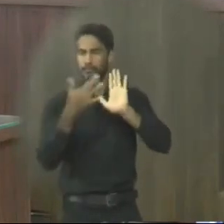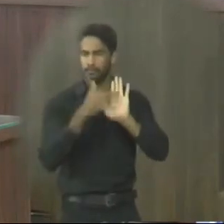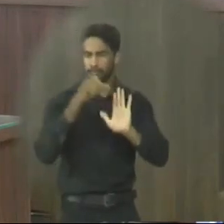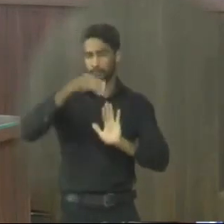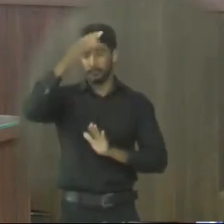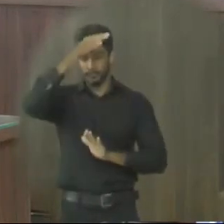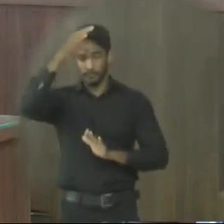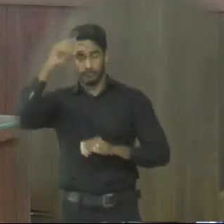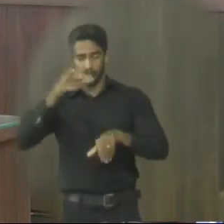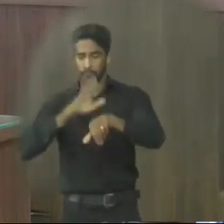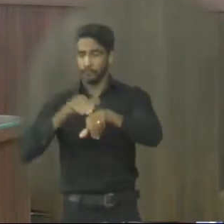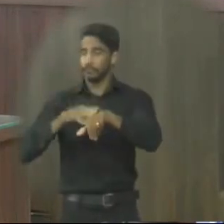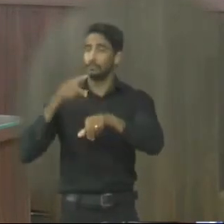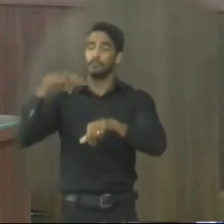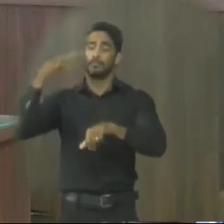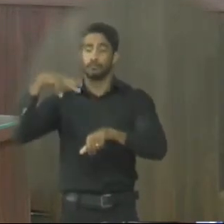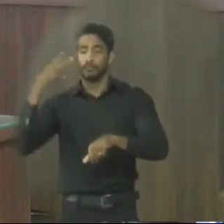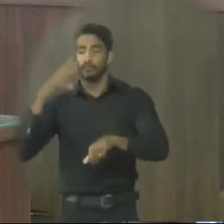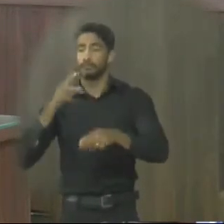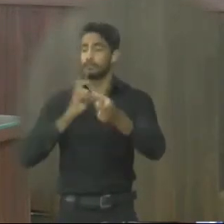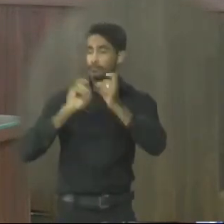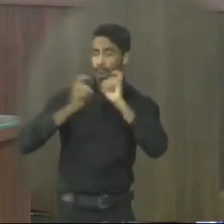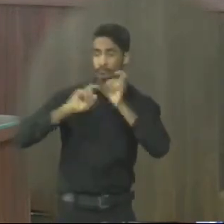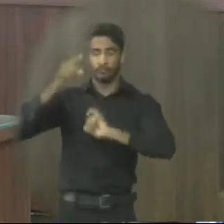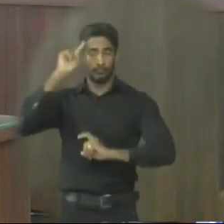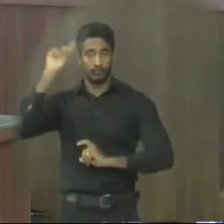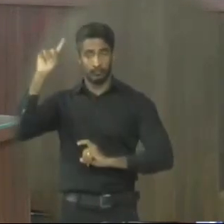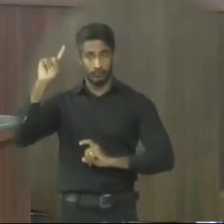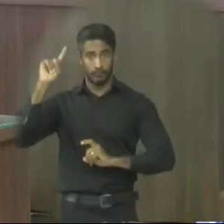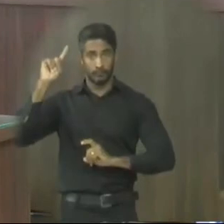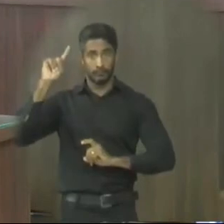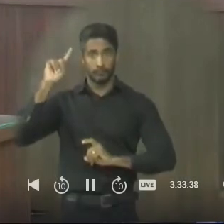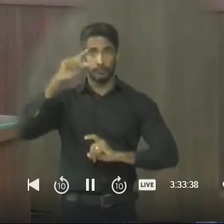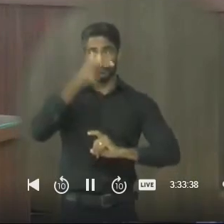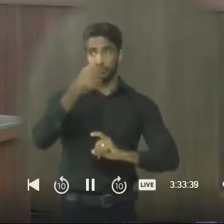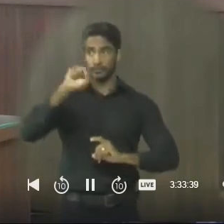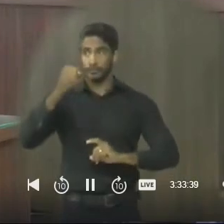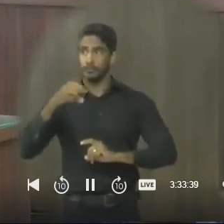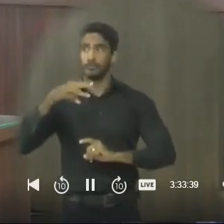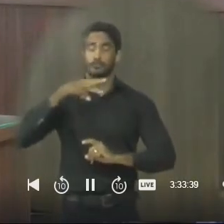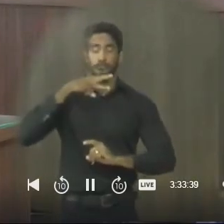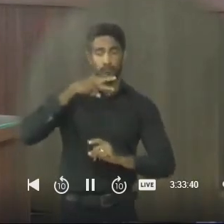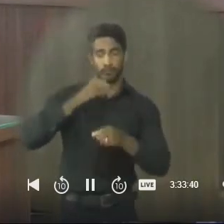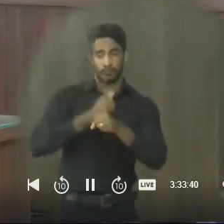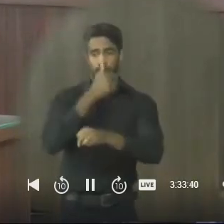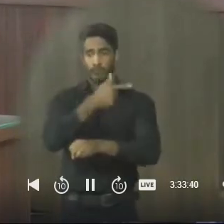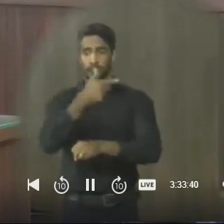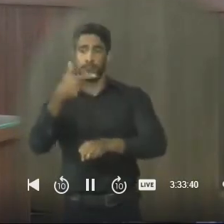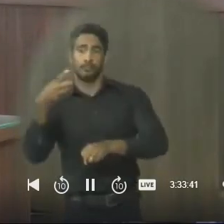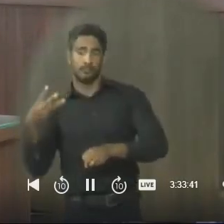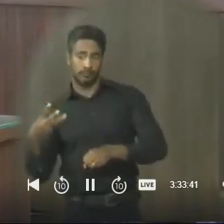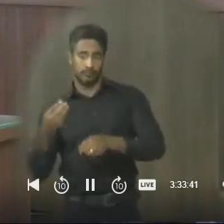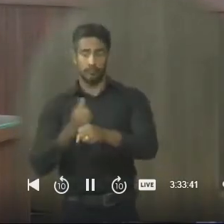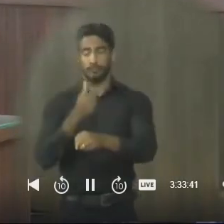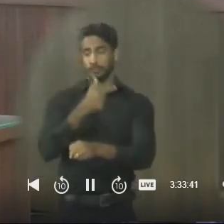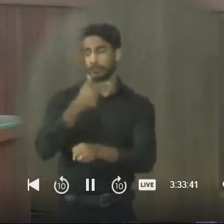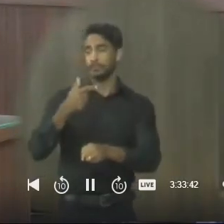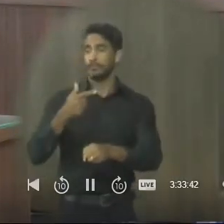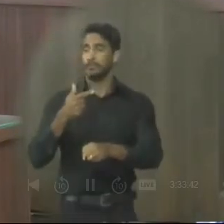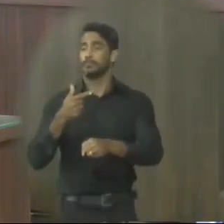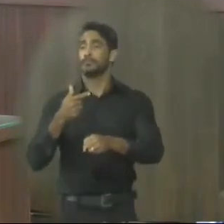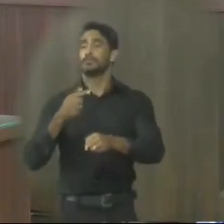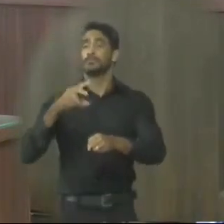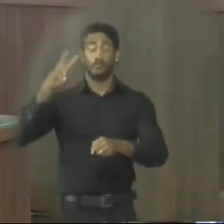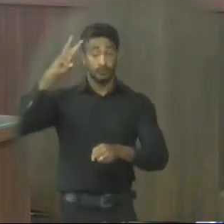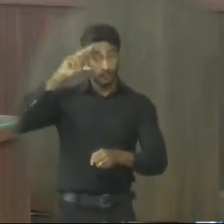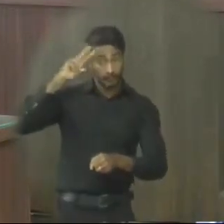dessa casa, convoco os vereadores e vereadoras para a ordinária deliberativa do dia 28 de março de 2022, próxima